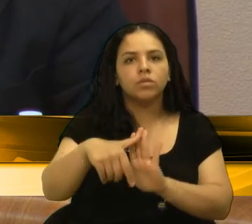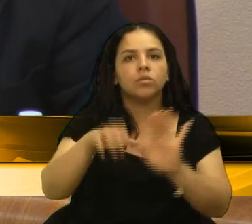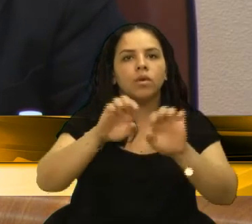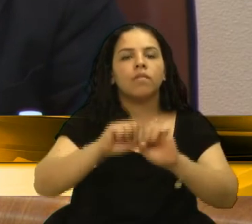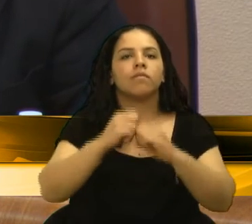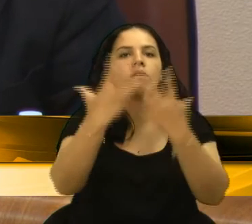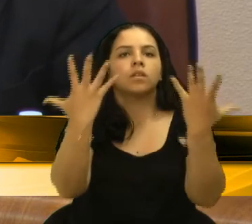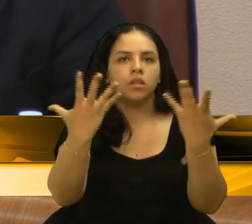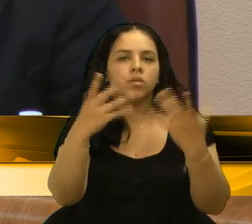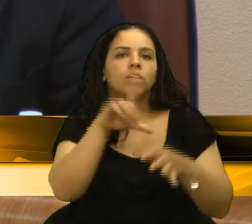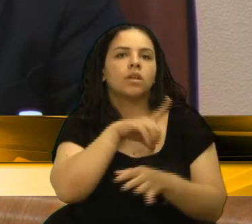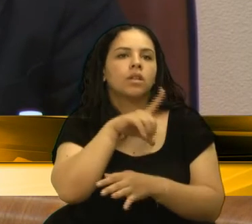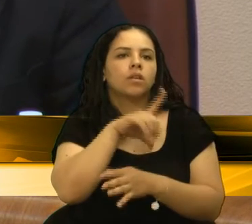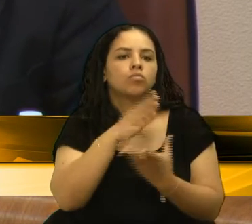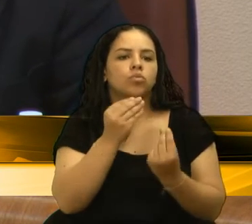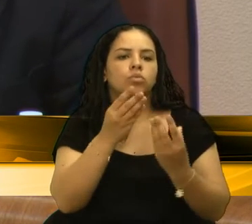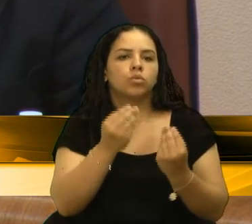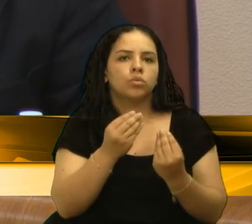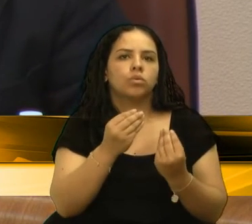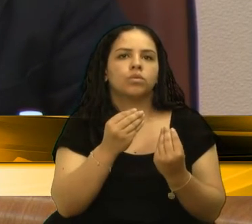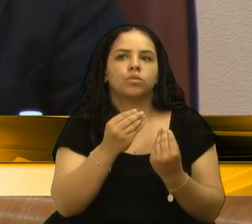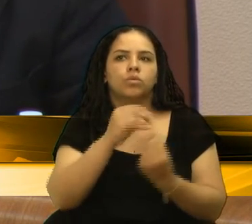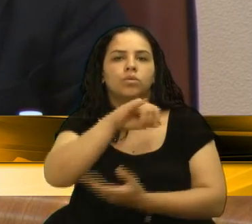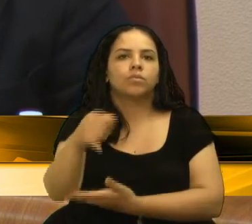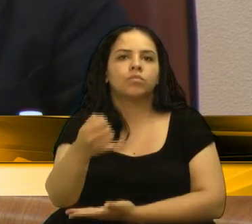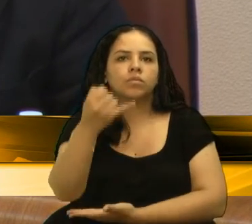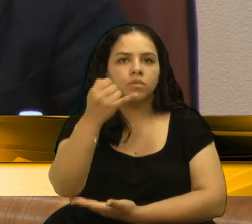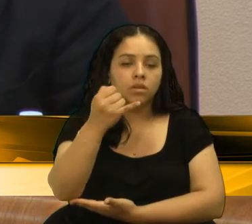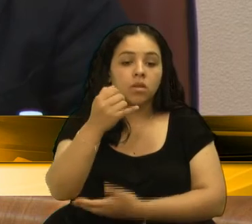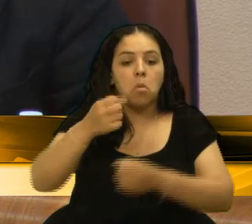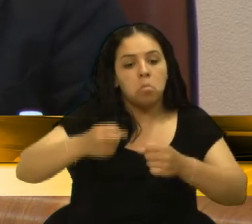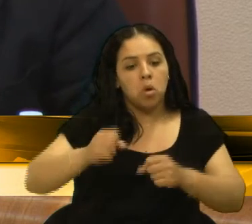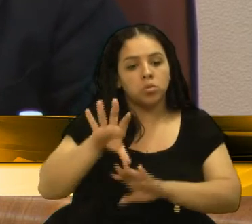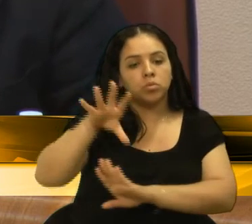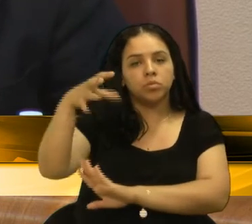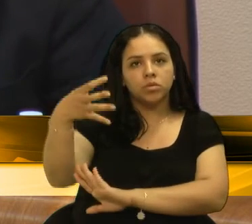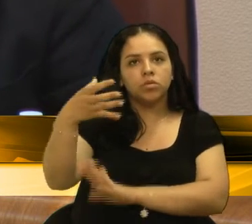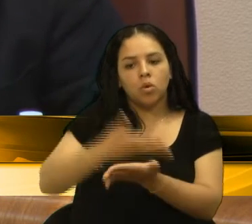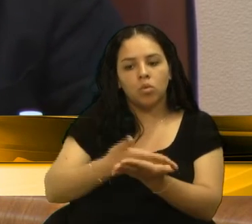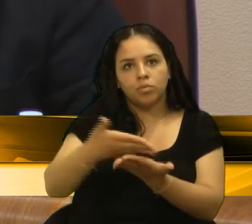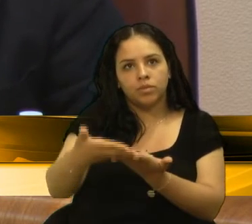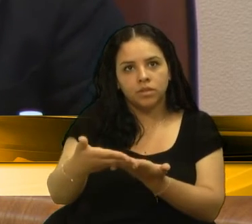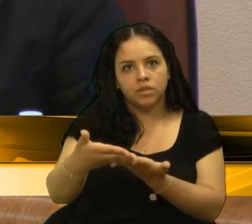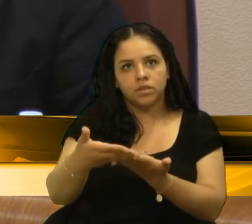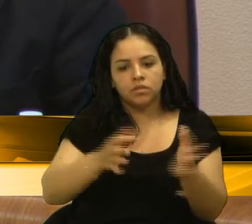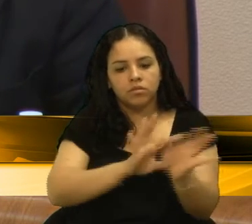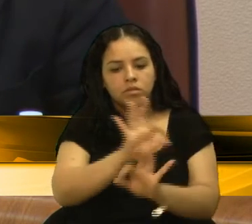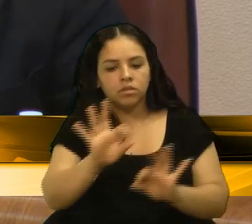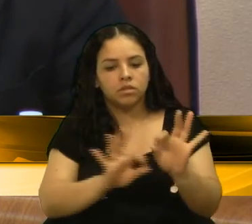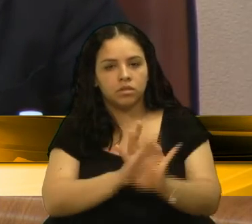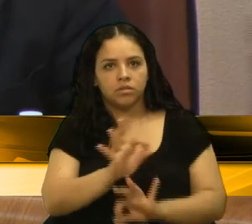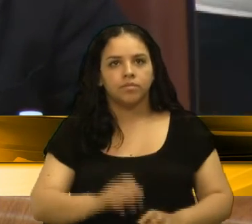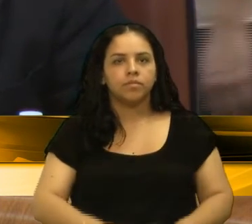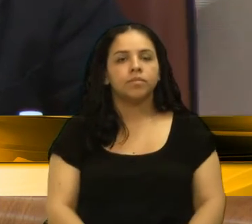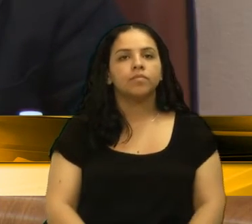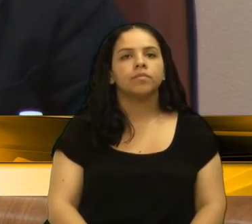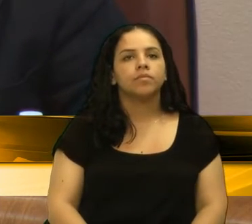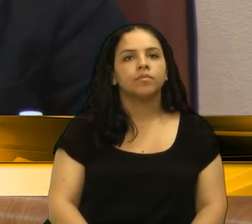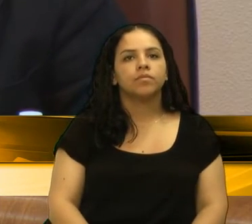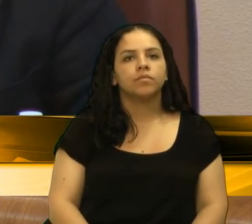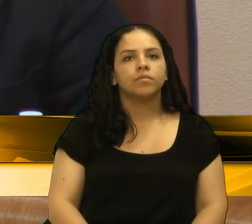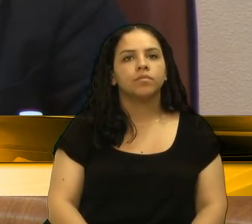uma geração de expectativa se realmente acontecesse a possibilidade da gente iniciar as reformas. Doutora Cássia